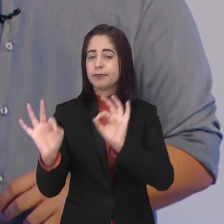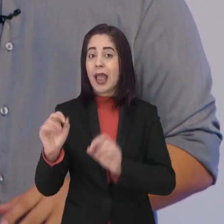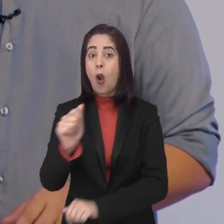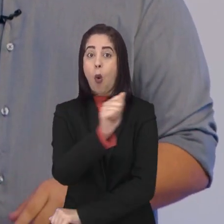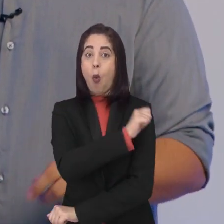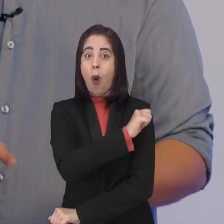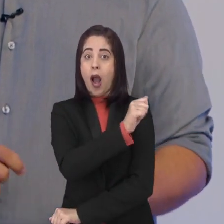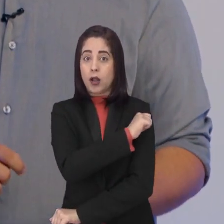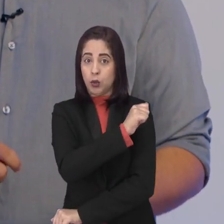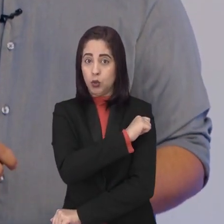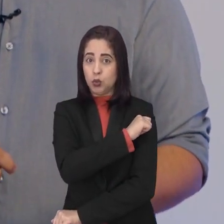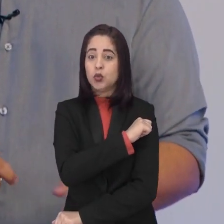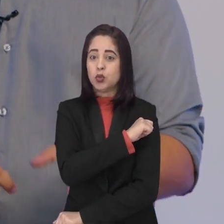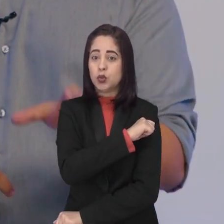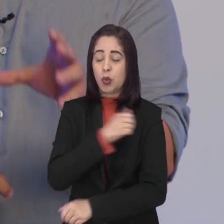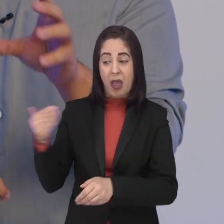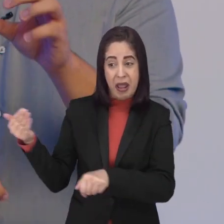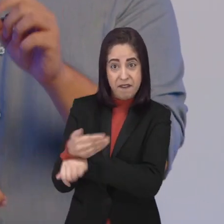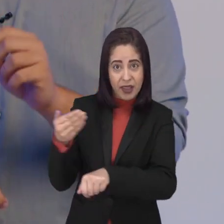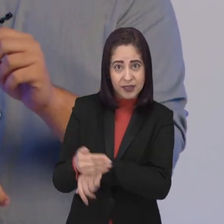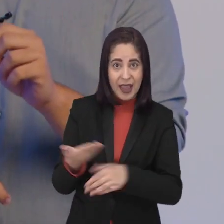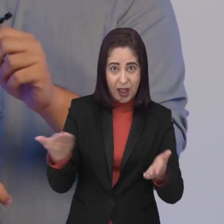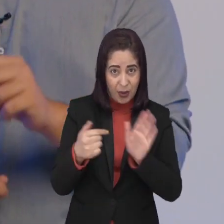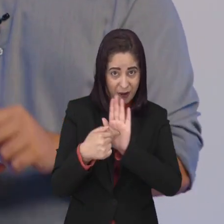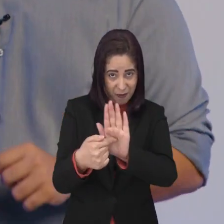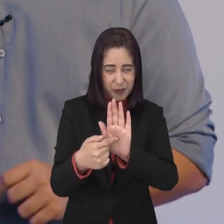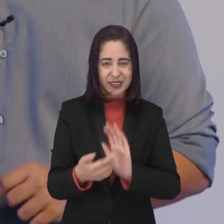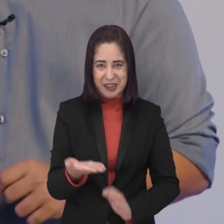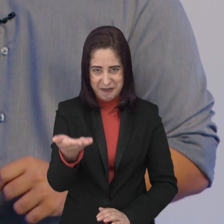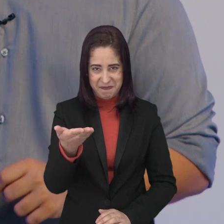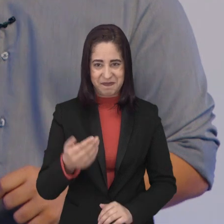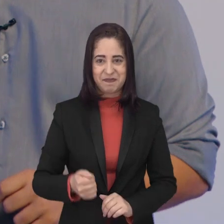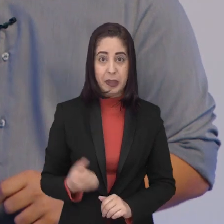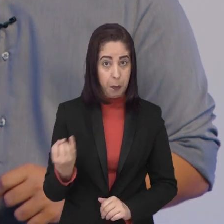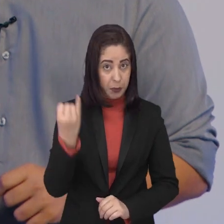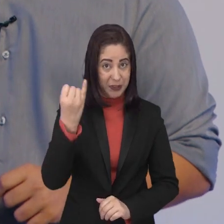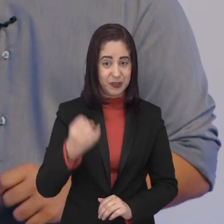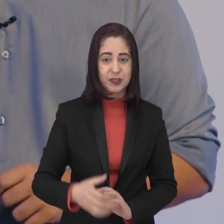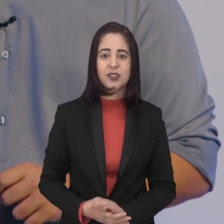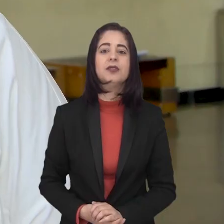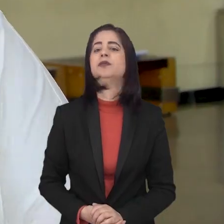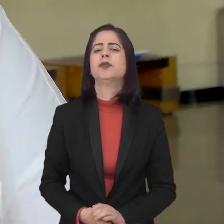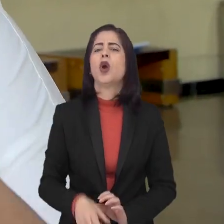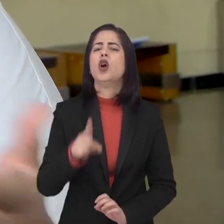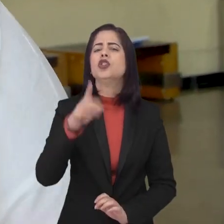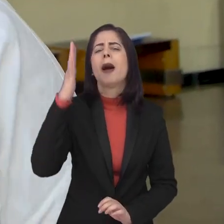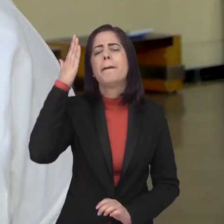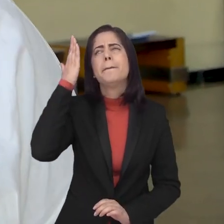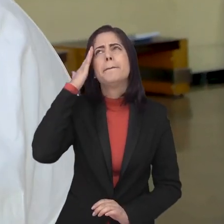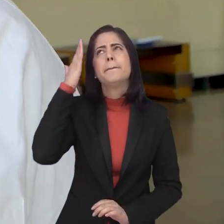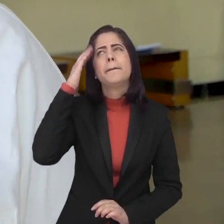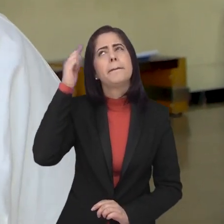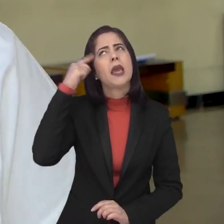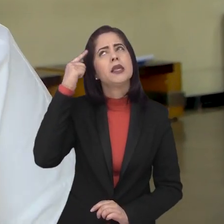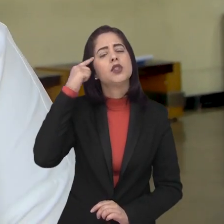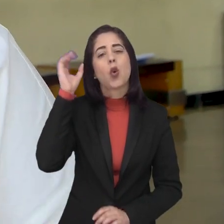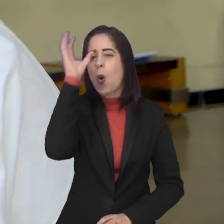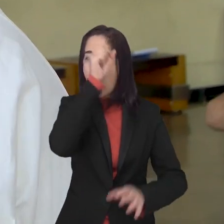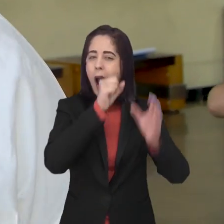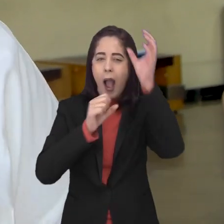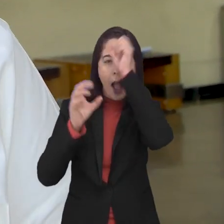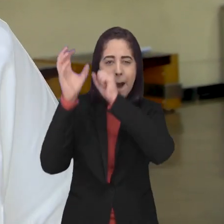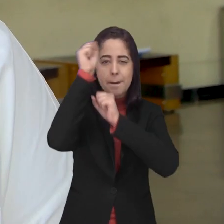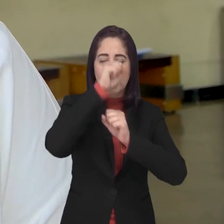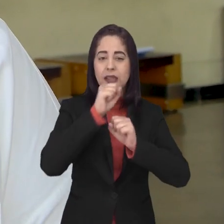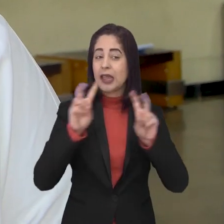visita dos alunos de uma escola municipal e vamos te mostrar um pouquinho desse programa tão importante. Já pensou em aprender um pouco